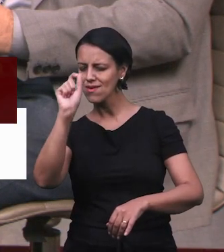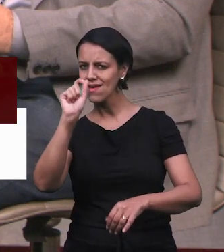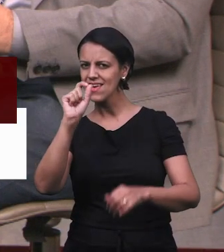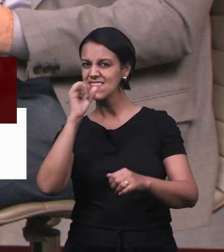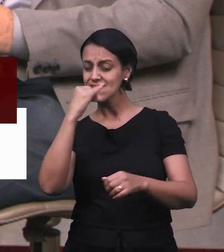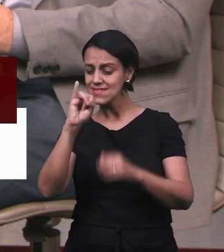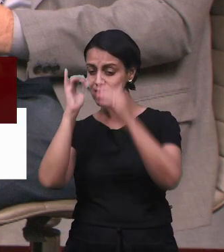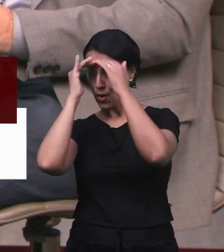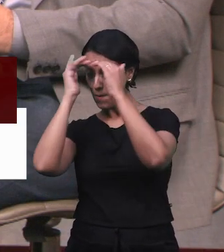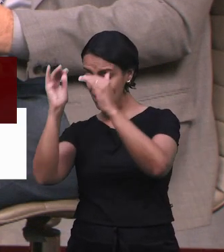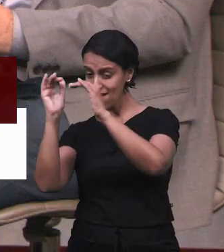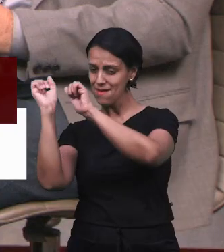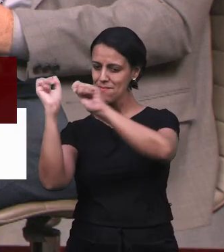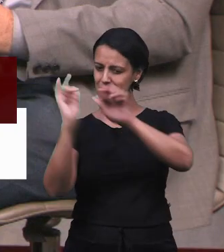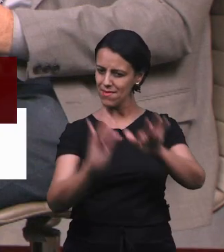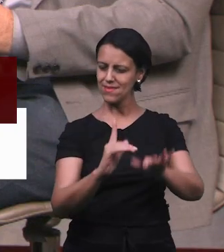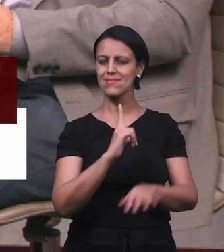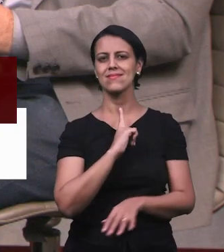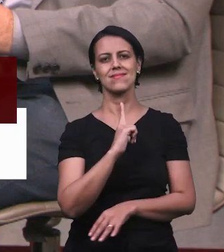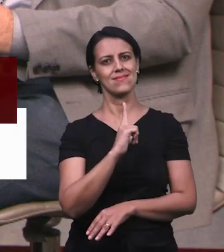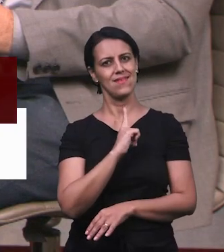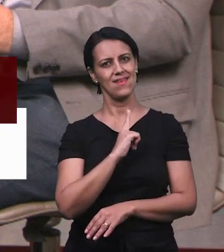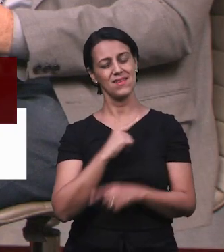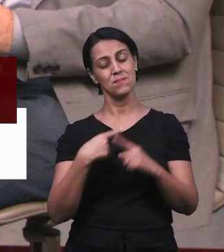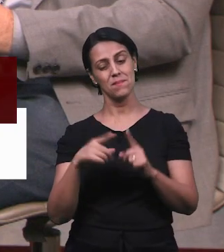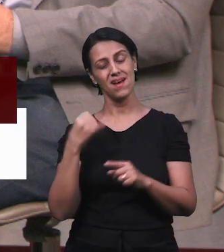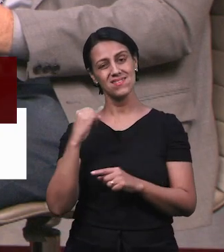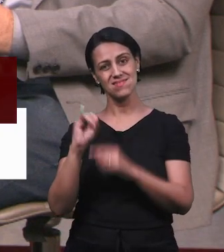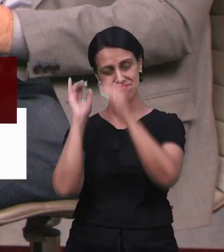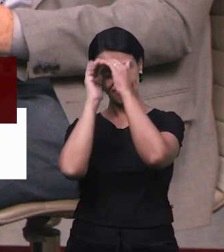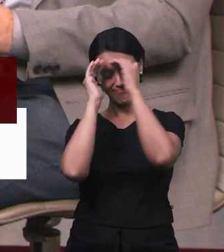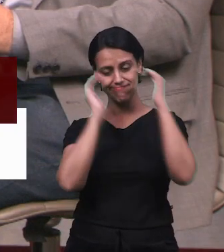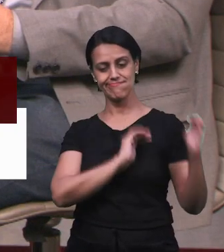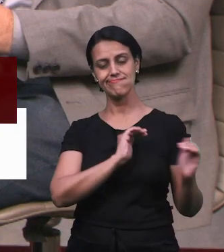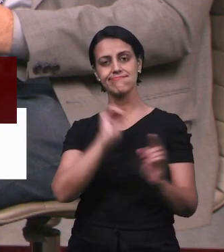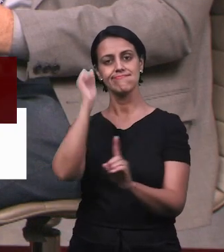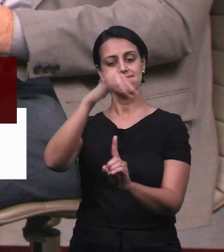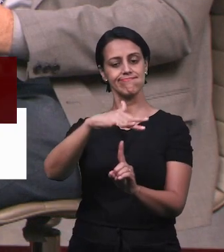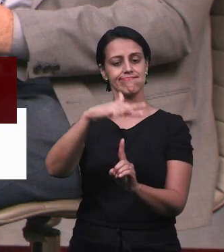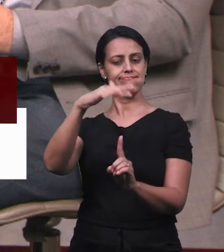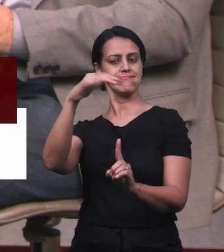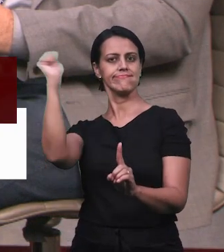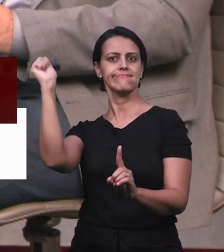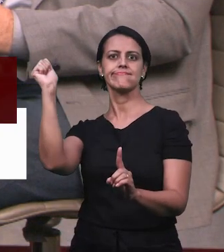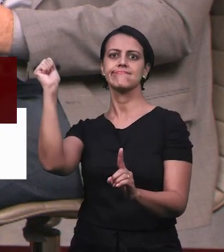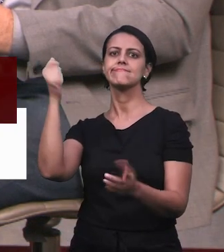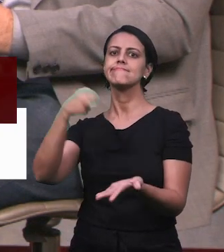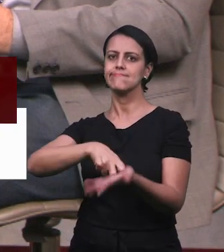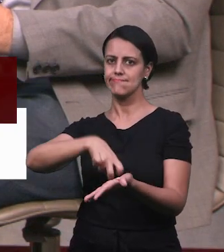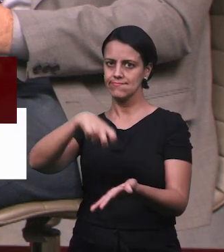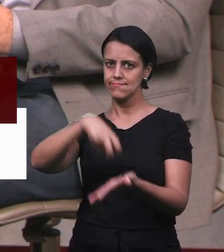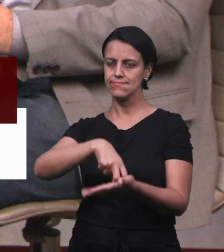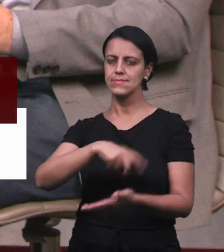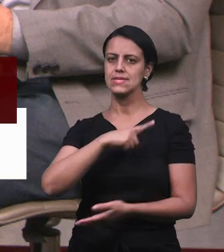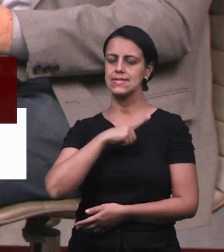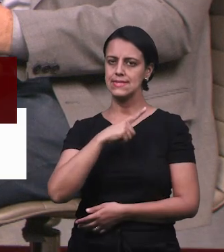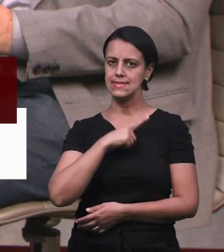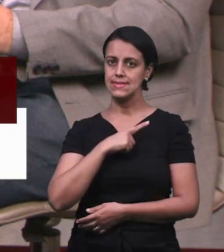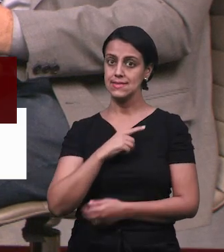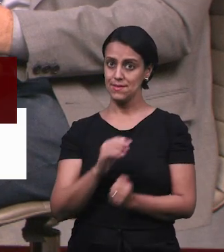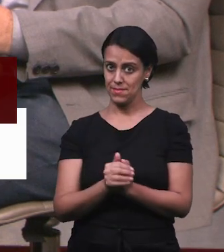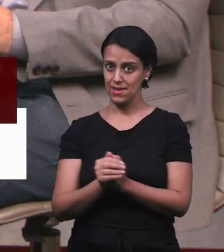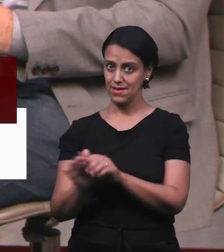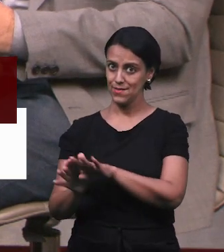bênção da parte do Senhor e a desobediência traria uma maldição, um castigo da parte do Senhor.